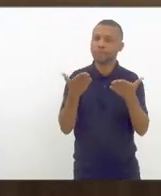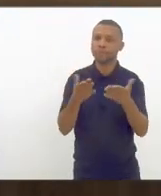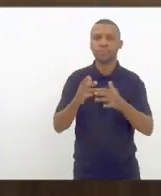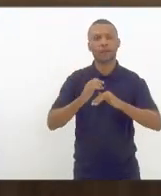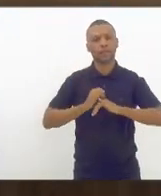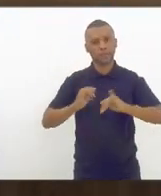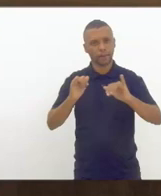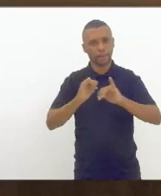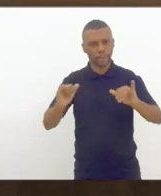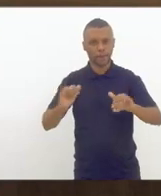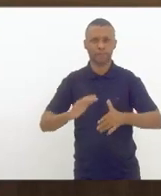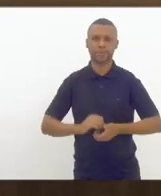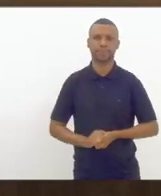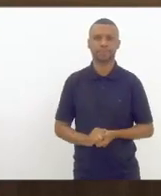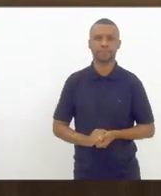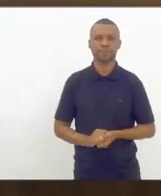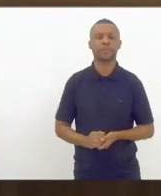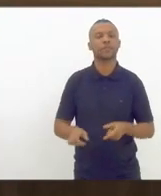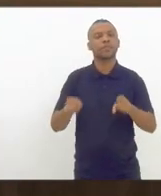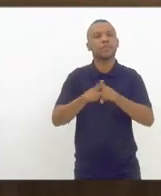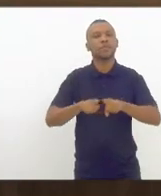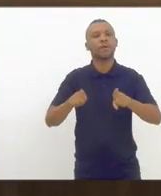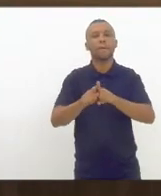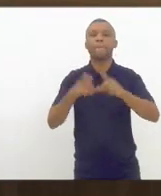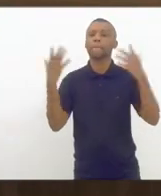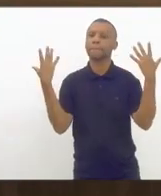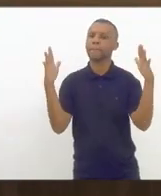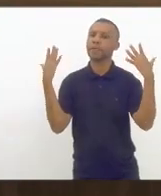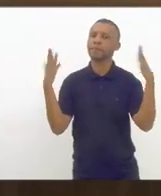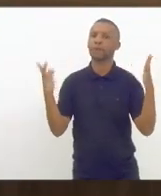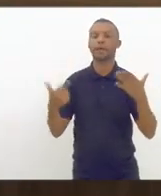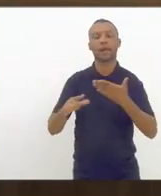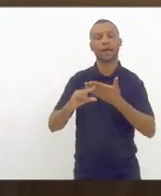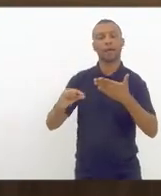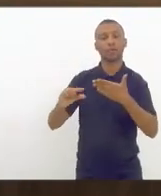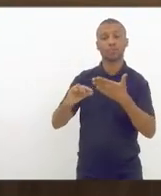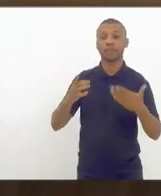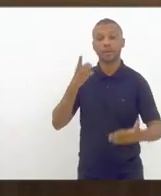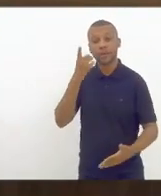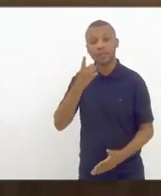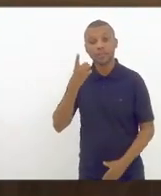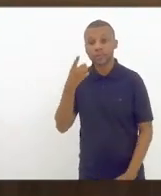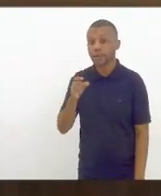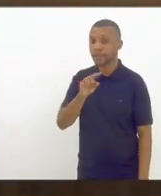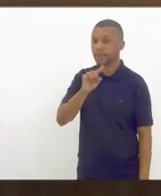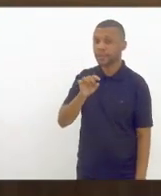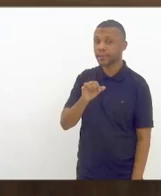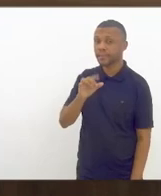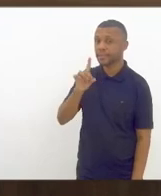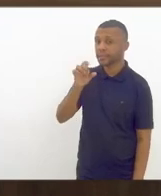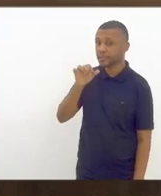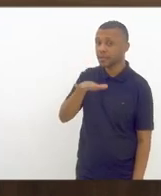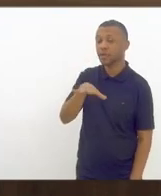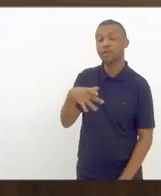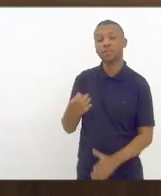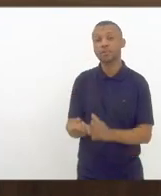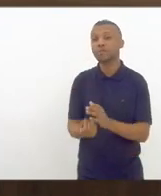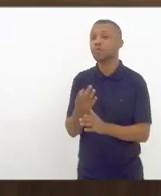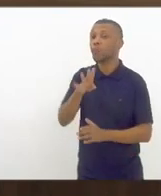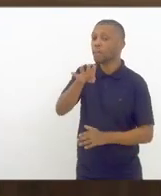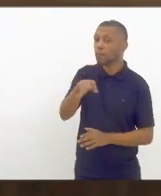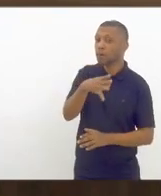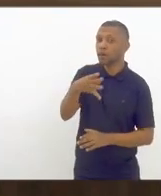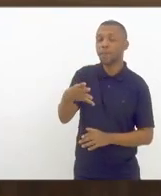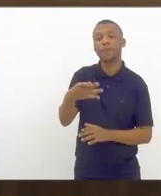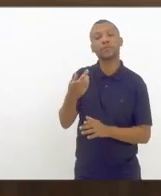campanhas. Parabenizar a deputada Zeidan pelo importante projeto que institui o Programa Estadual de Enfrentamento ao Feminicídio no